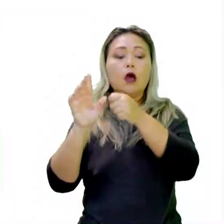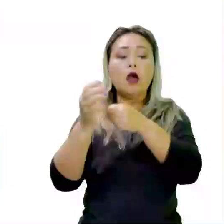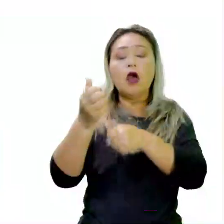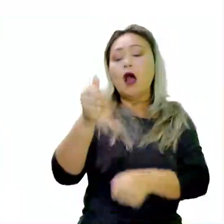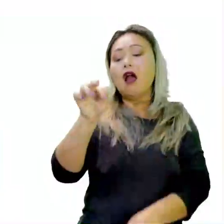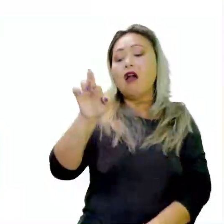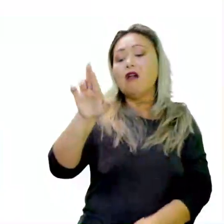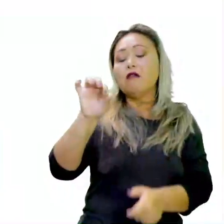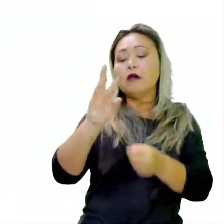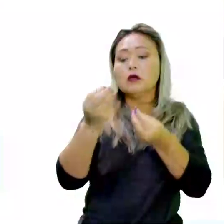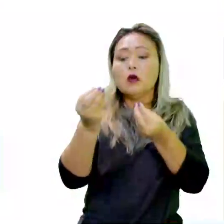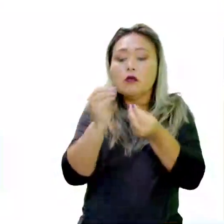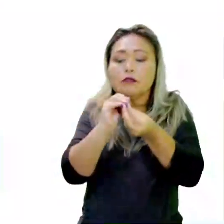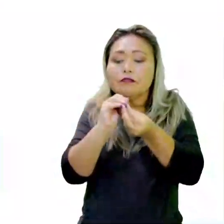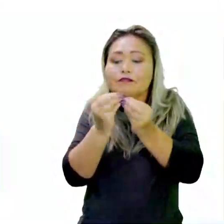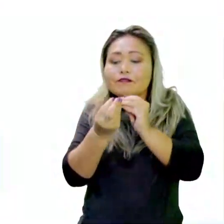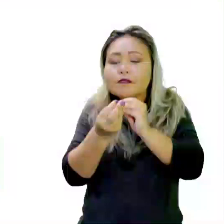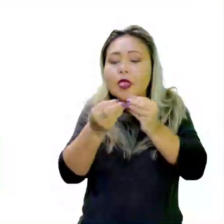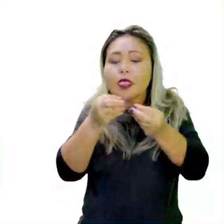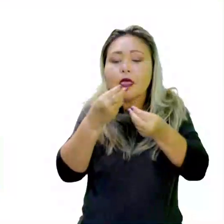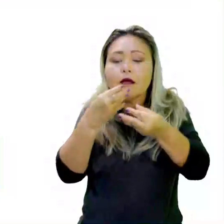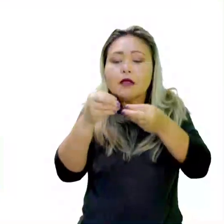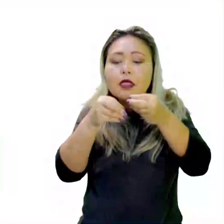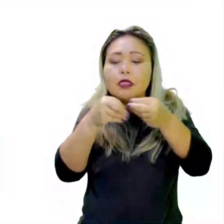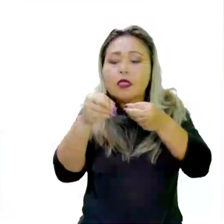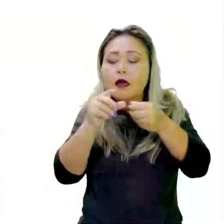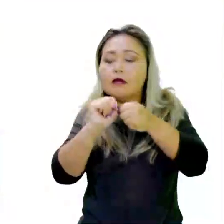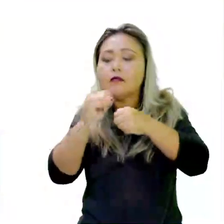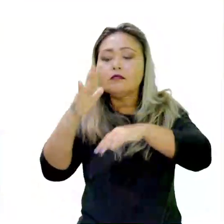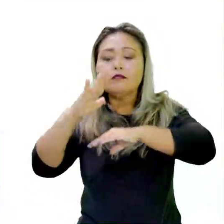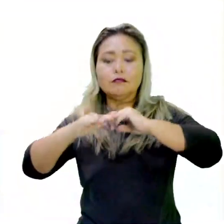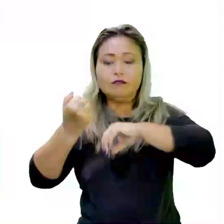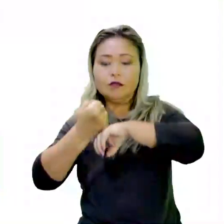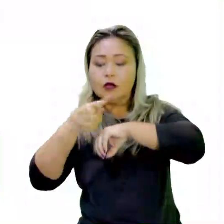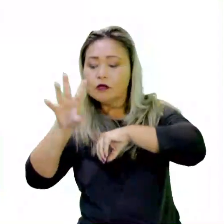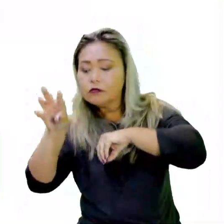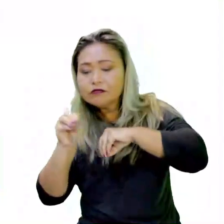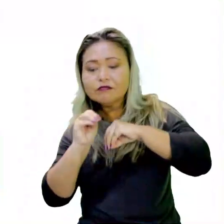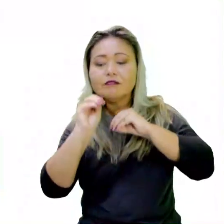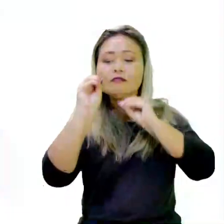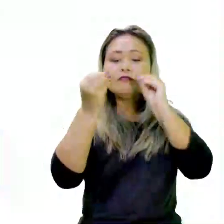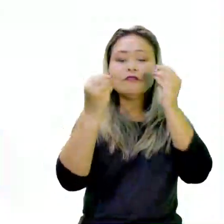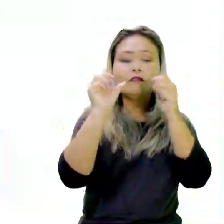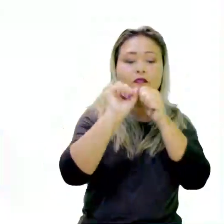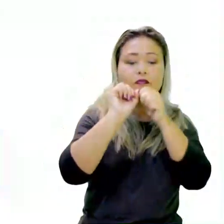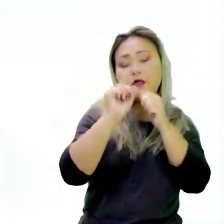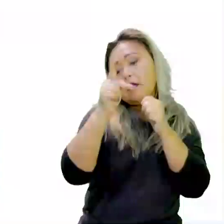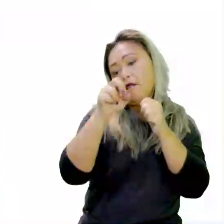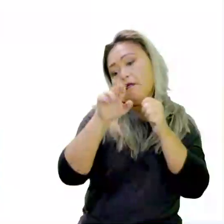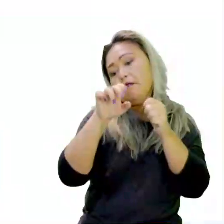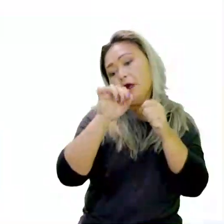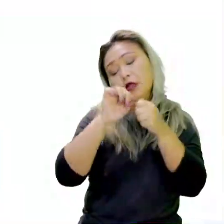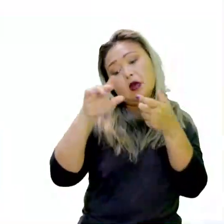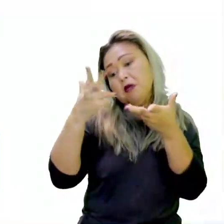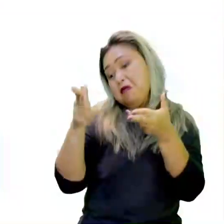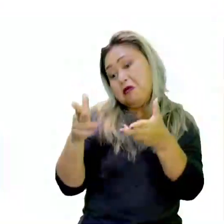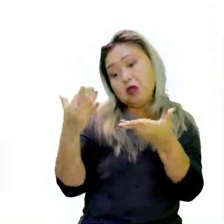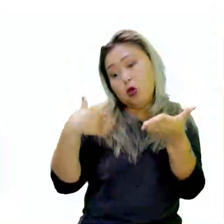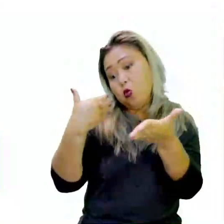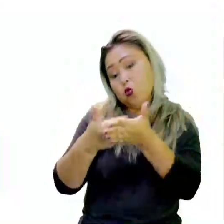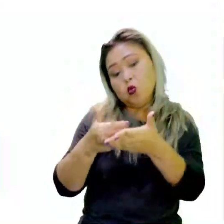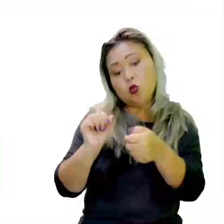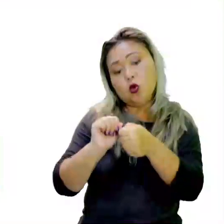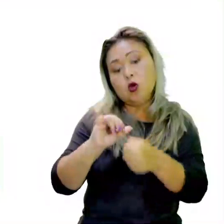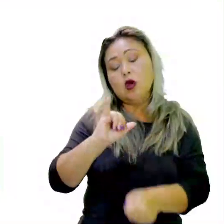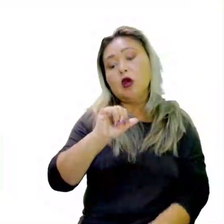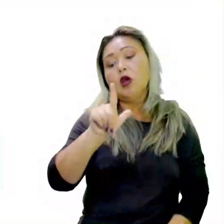argamassa ainda molinha, o artista ia lá e fazia a sua pintura. Painéis, todo mundo sabe a mesma coisa até hoje.